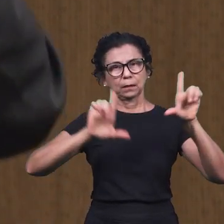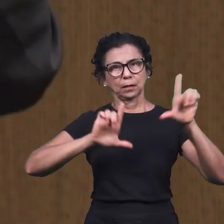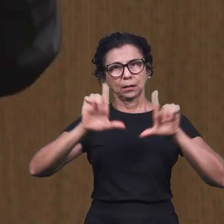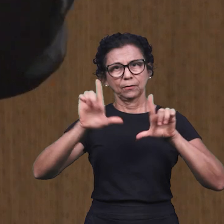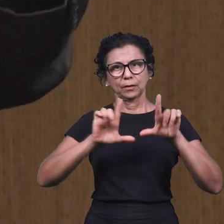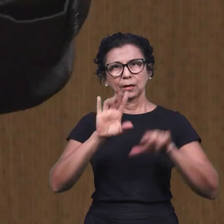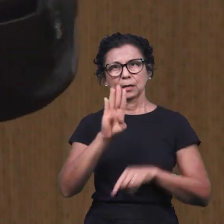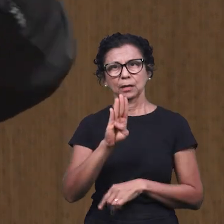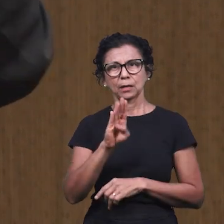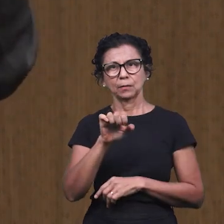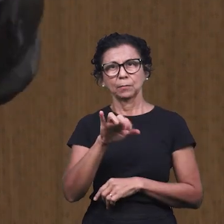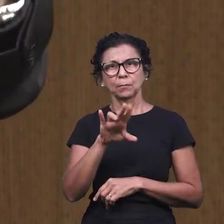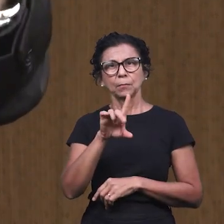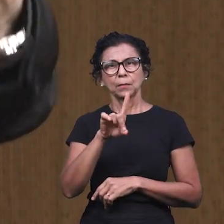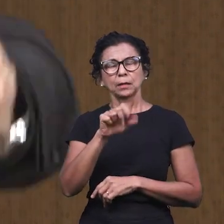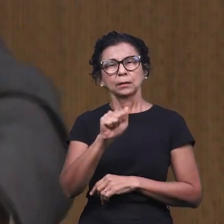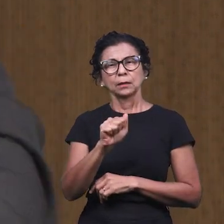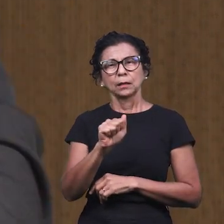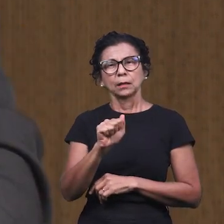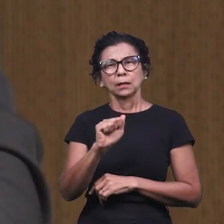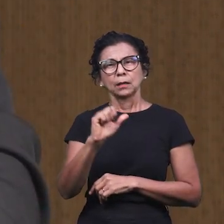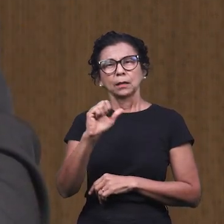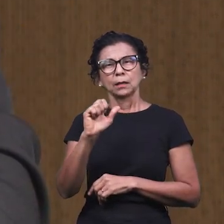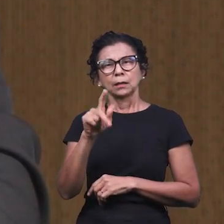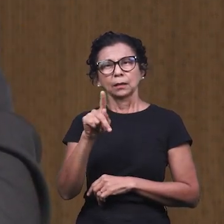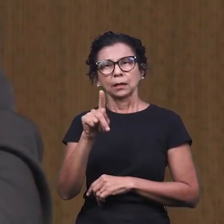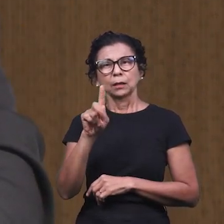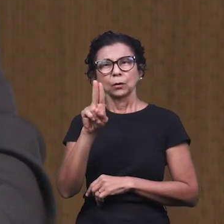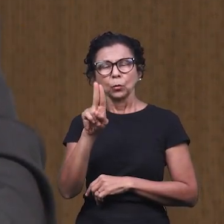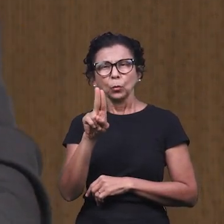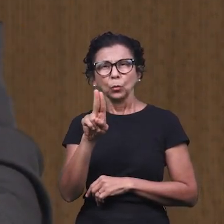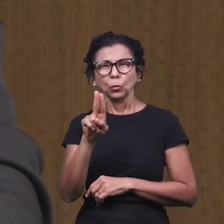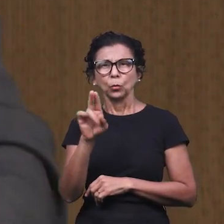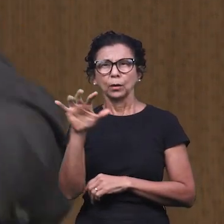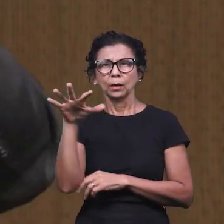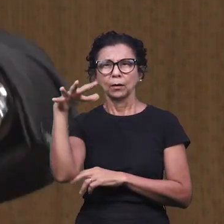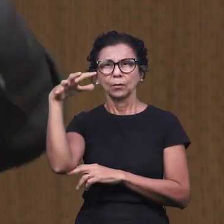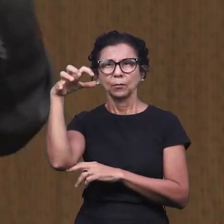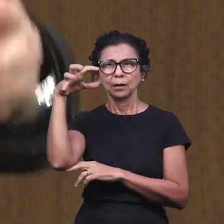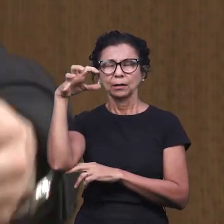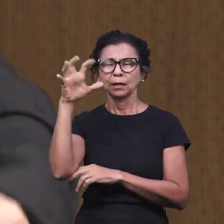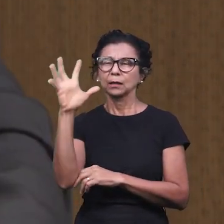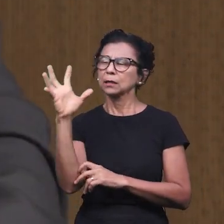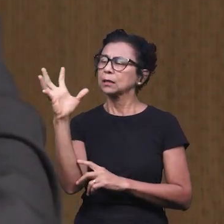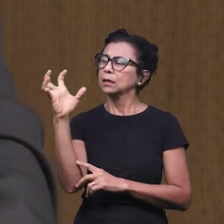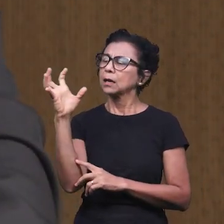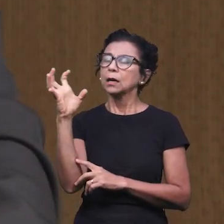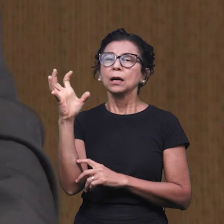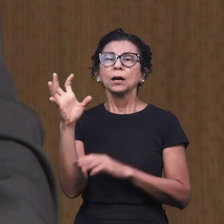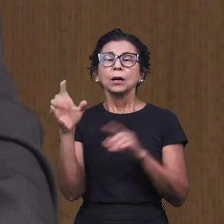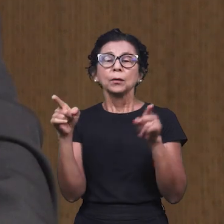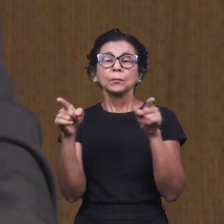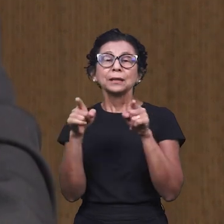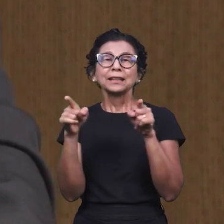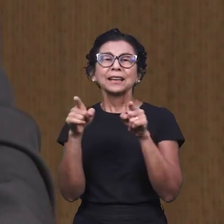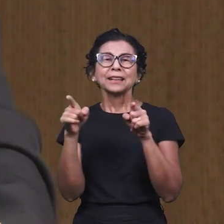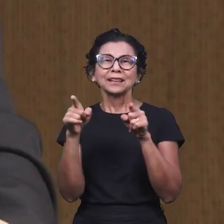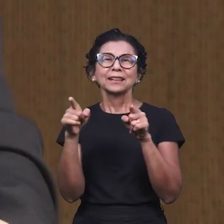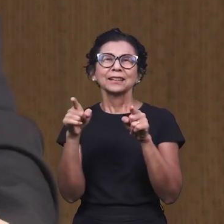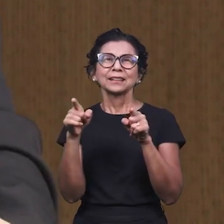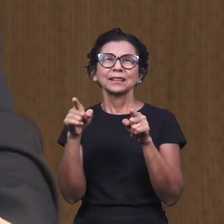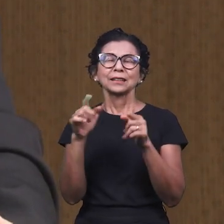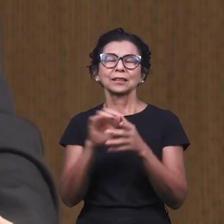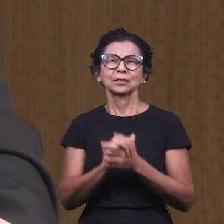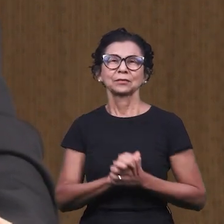Isso é uma coisa confirmada, né, da Anatel, Embratel. 20 milhões de pessoas vão